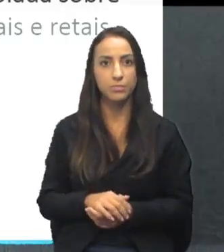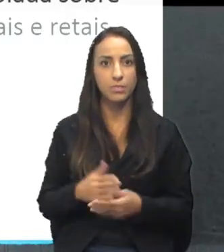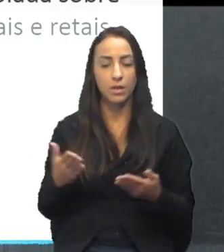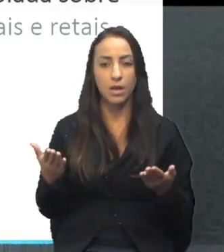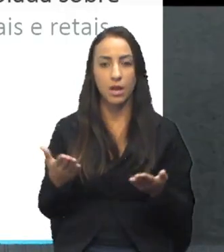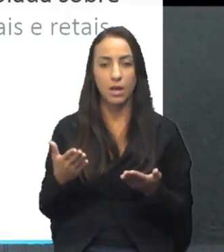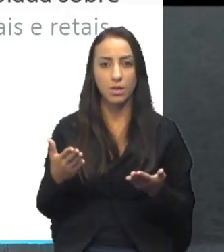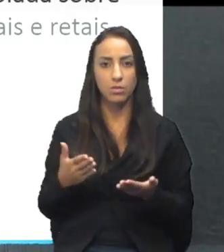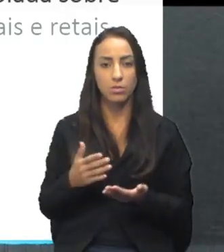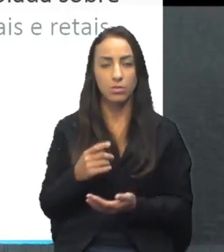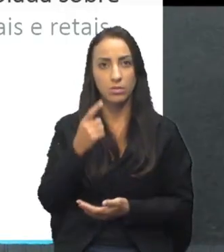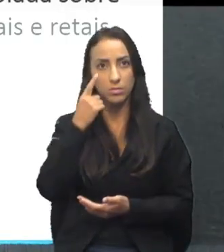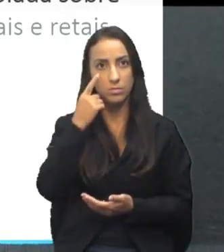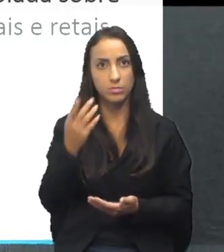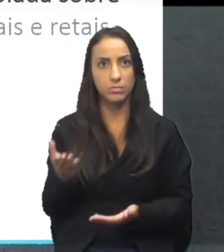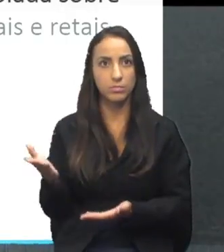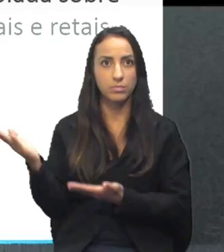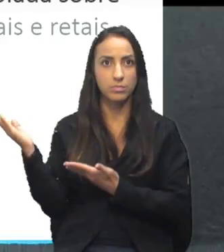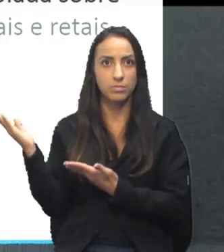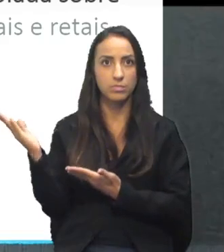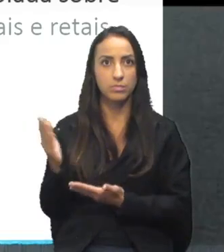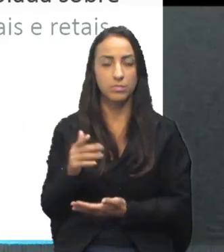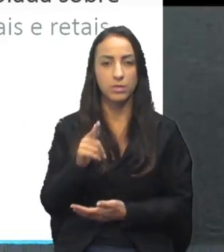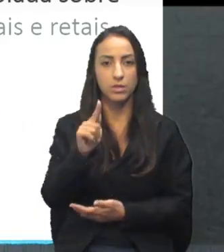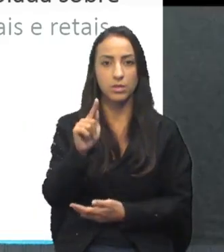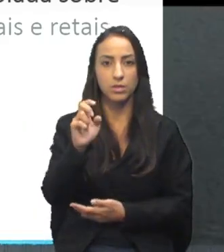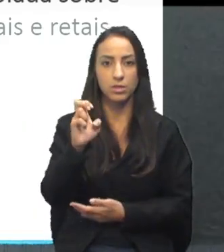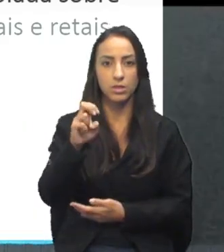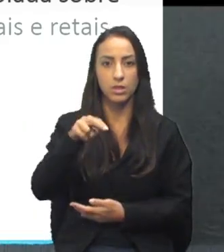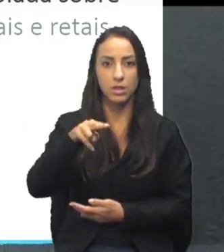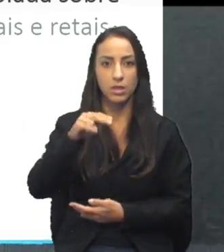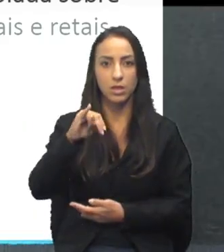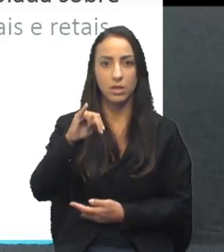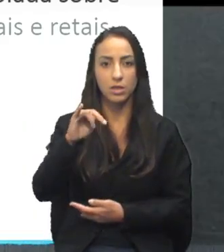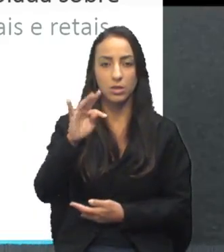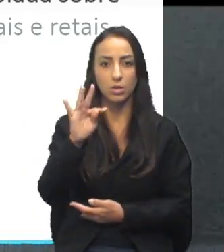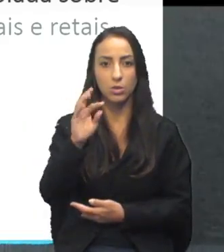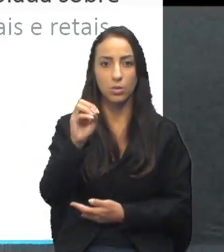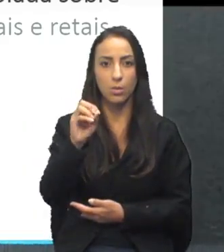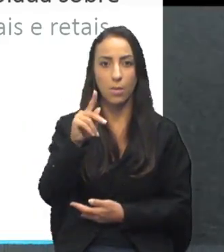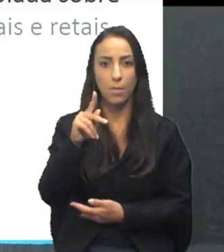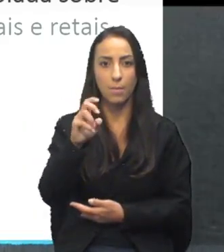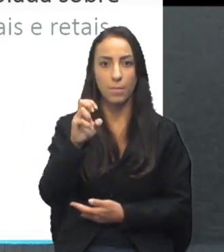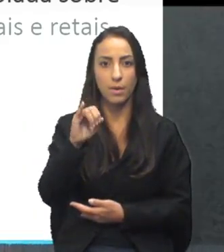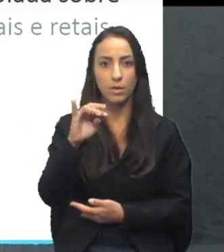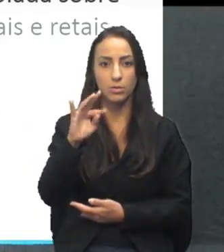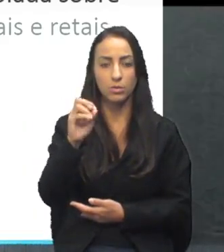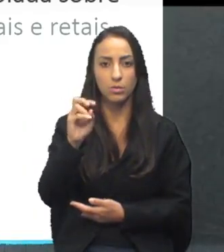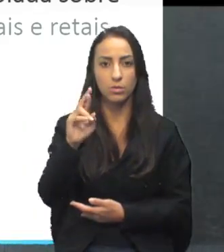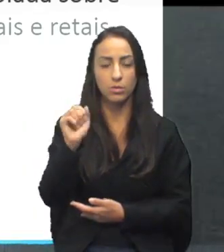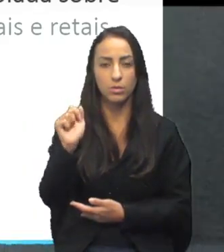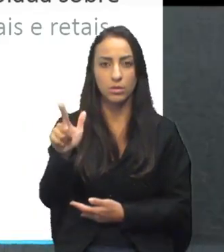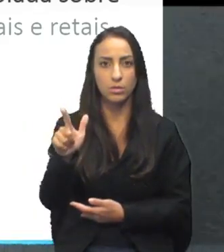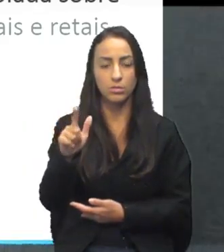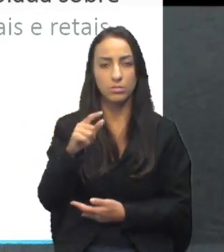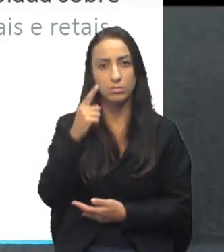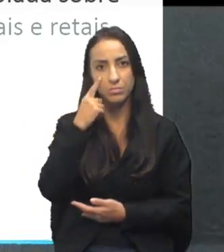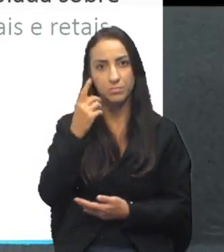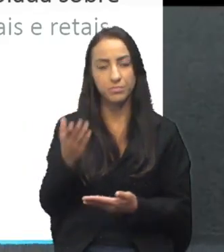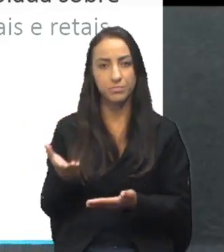A posição gênito-peitoral, o paciente deve ser colocado ajoelhado sobre a cama, com os